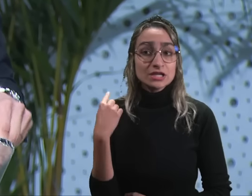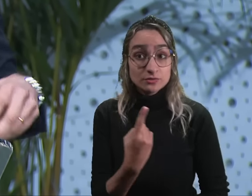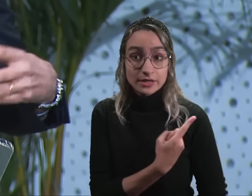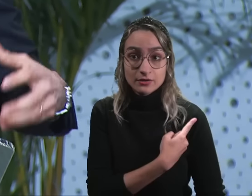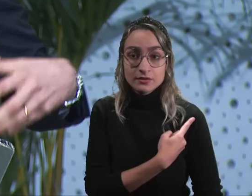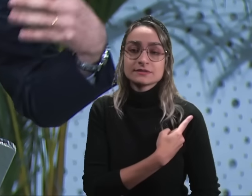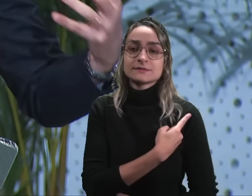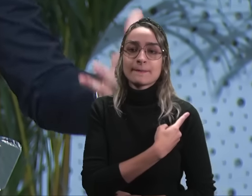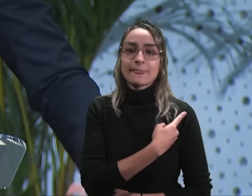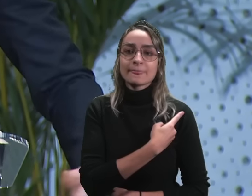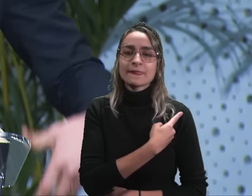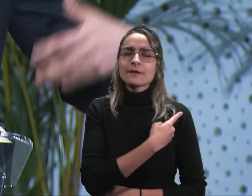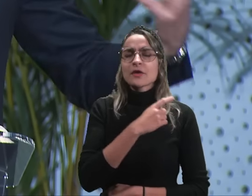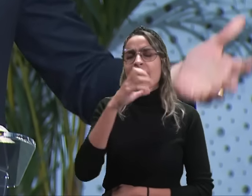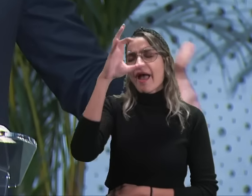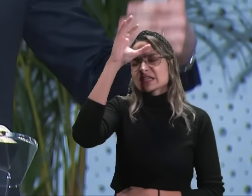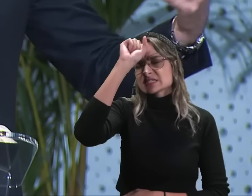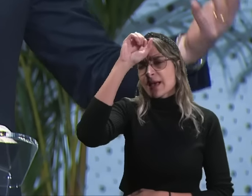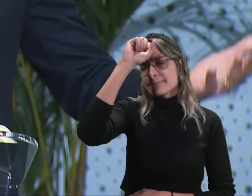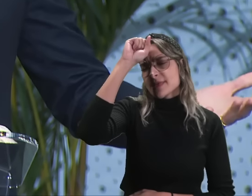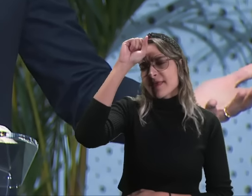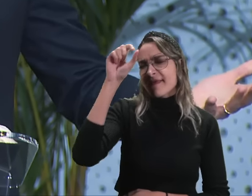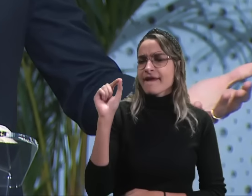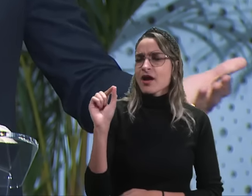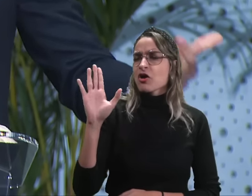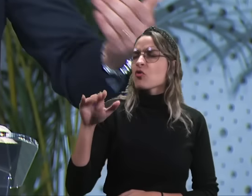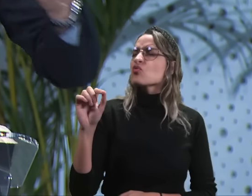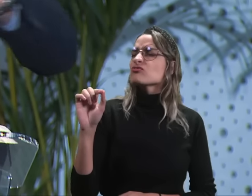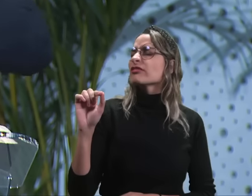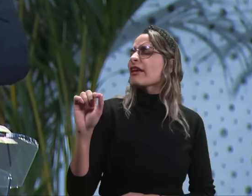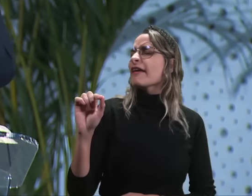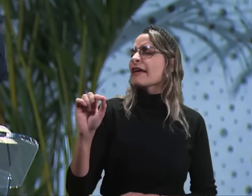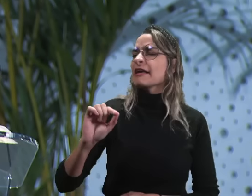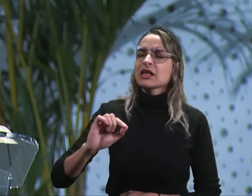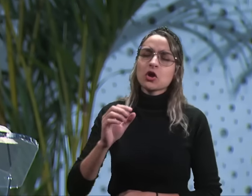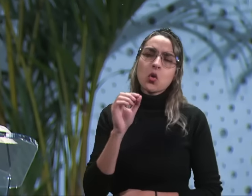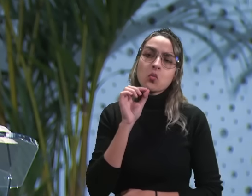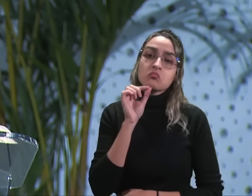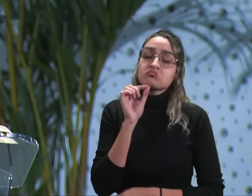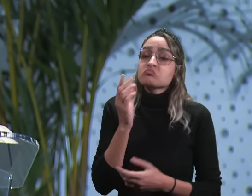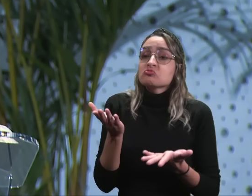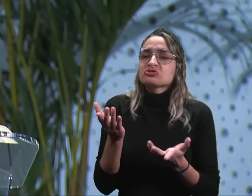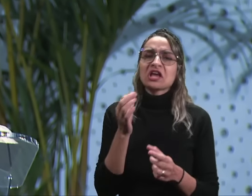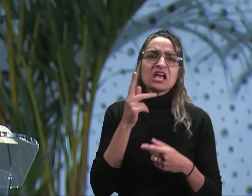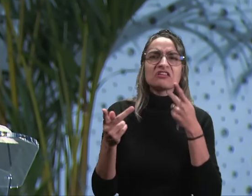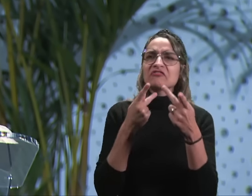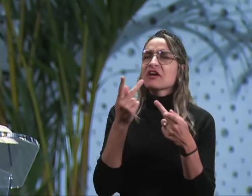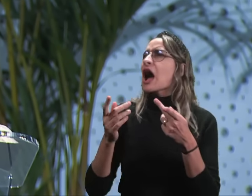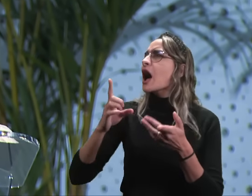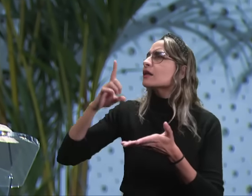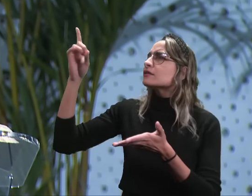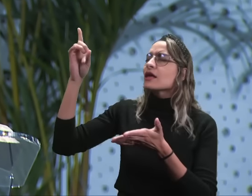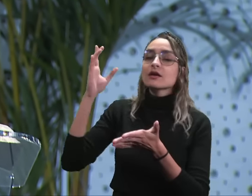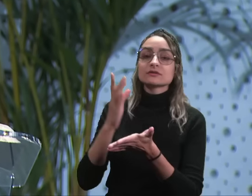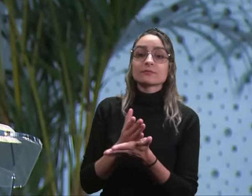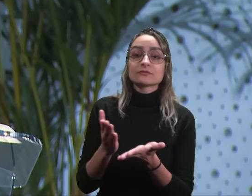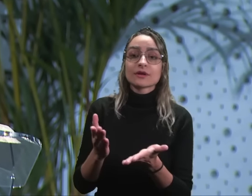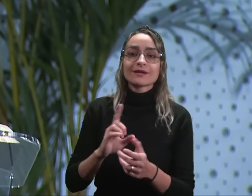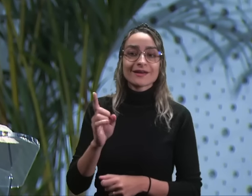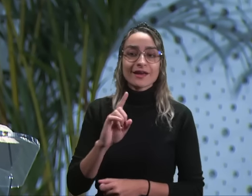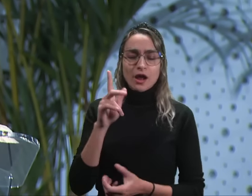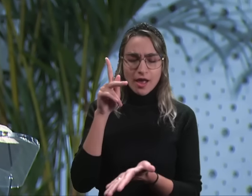sabermos a opinião do que diz um pastor ou uma igreja mas o o assim diz o senhor através da profecia e da